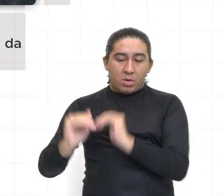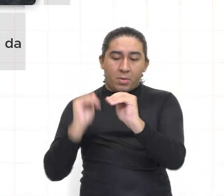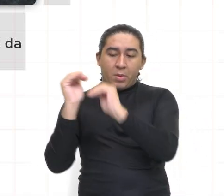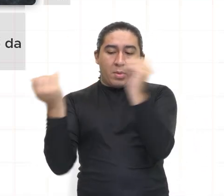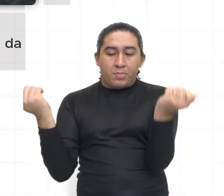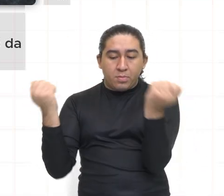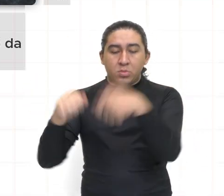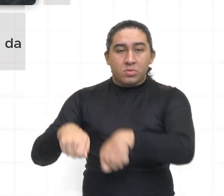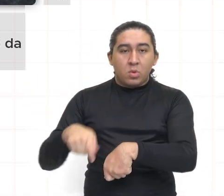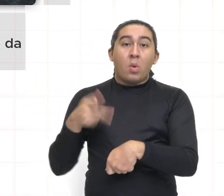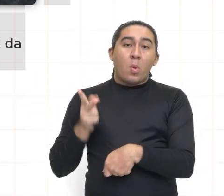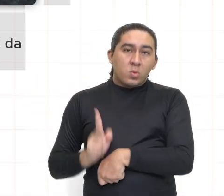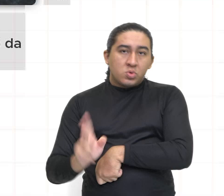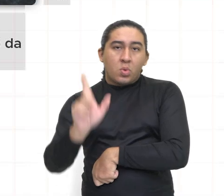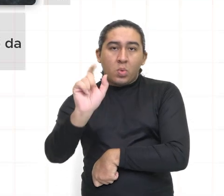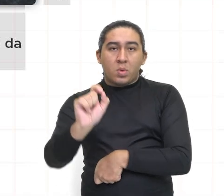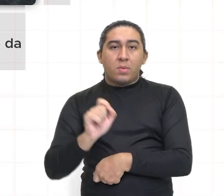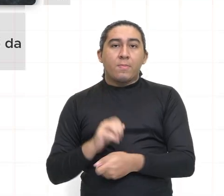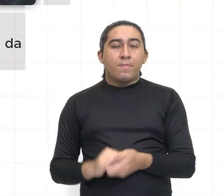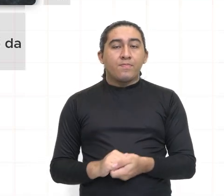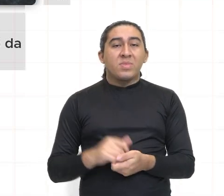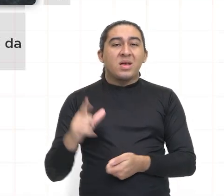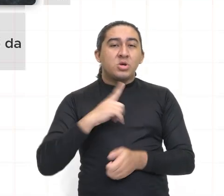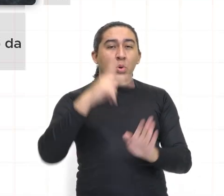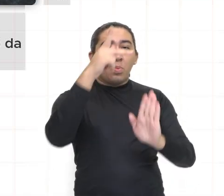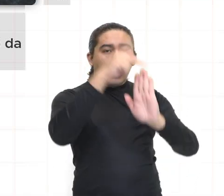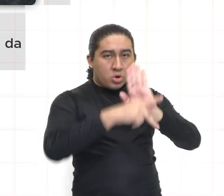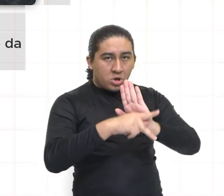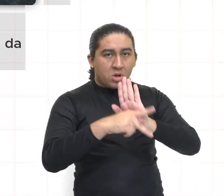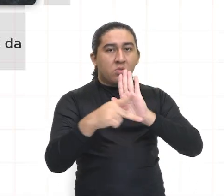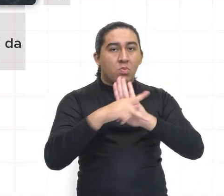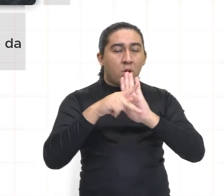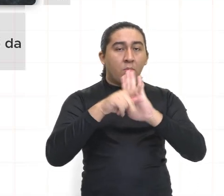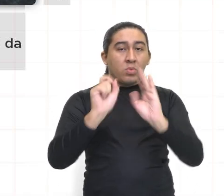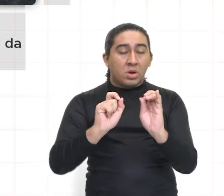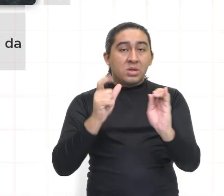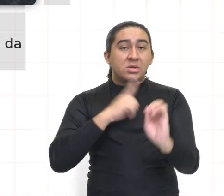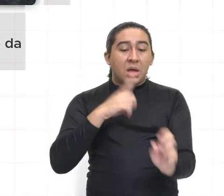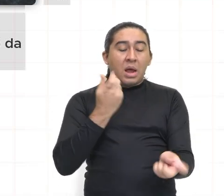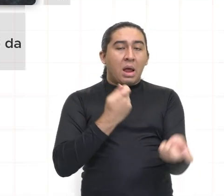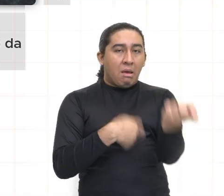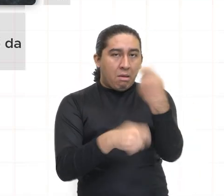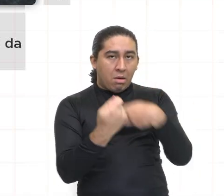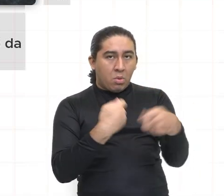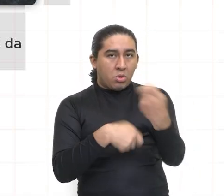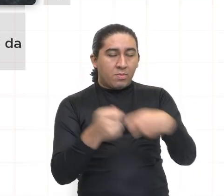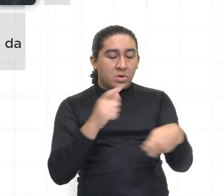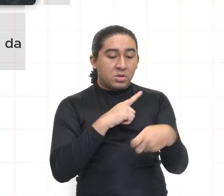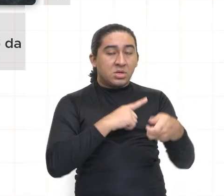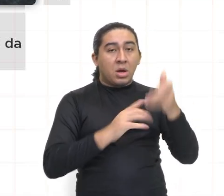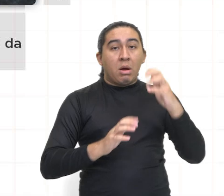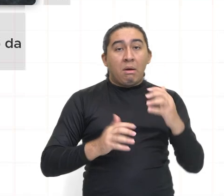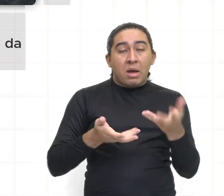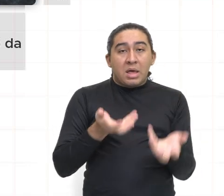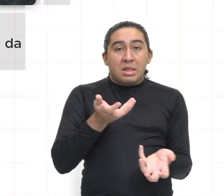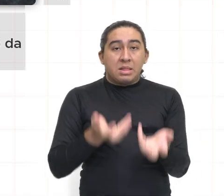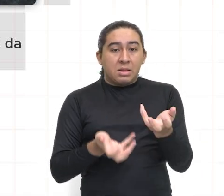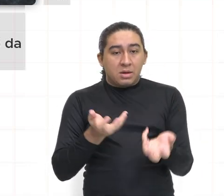Ele continuou ali o programa de planificação da economia soviética e de